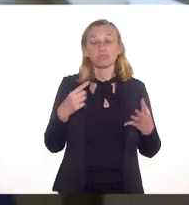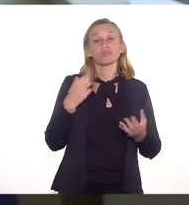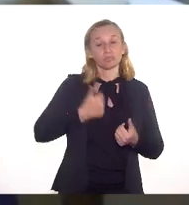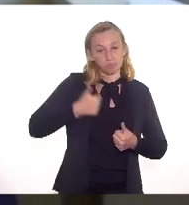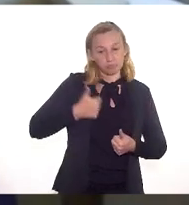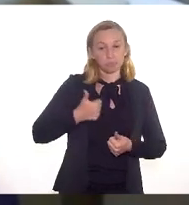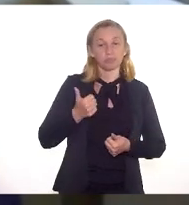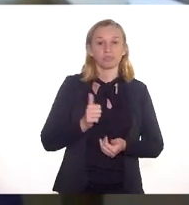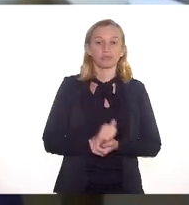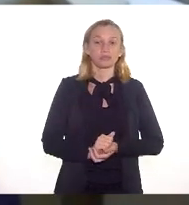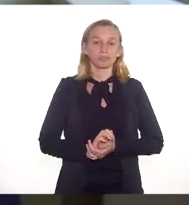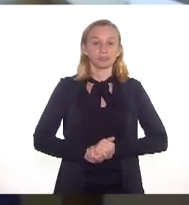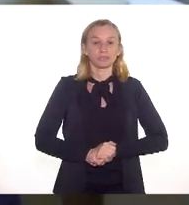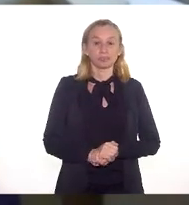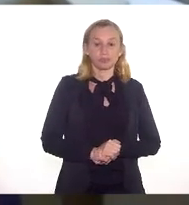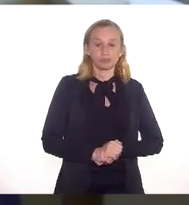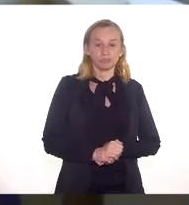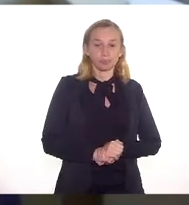titulares.